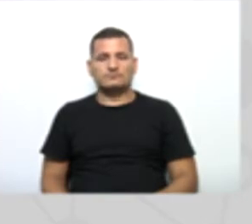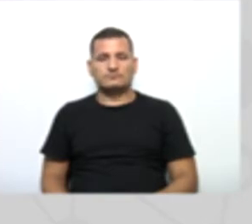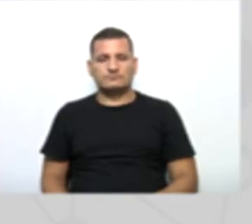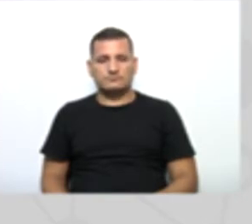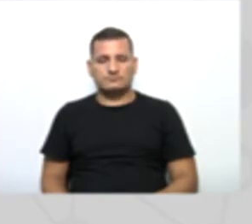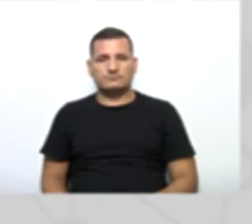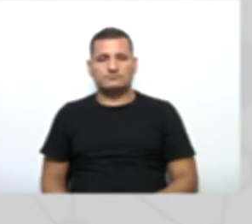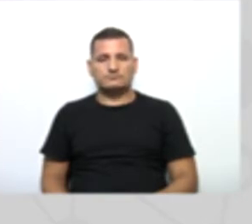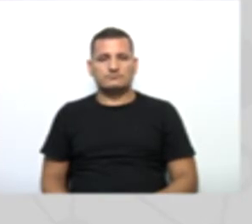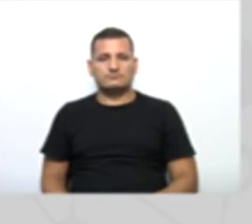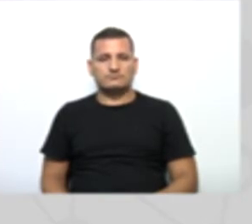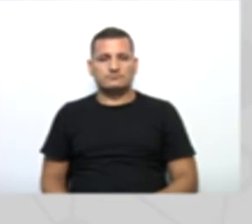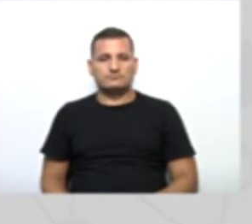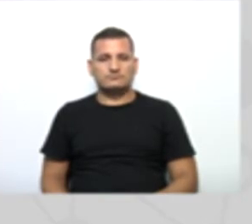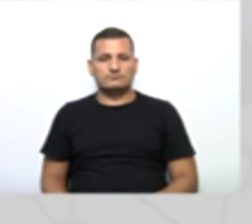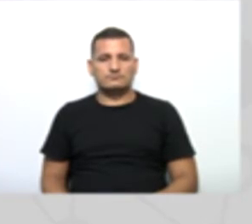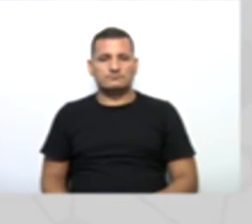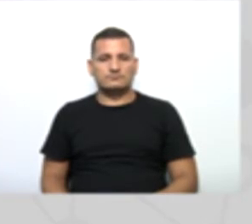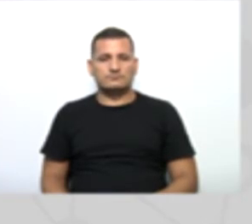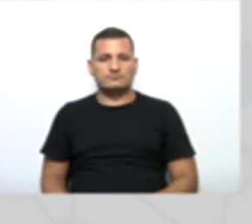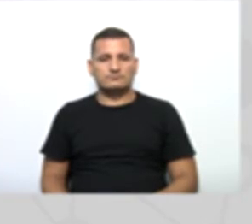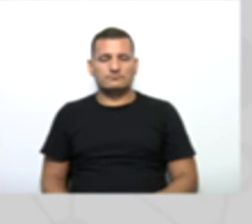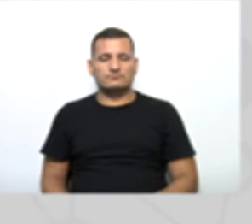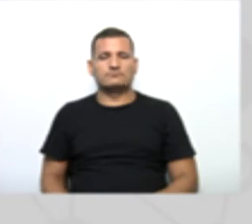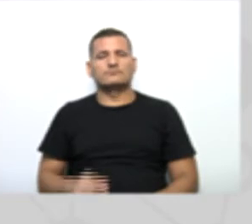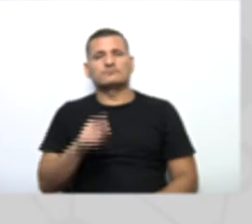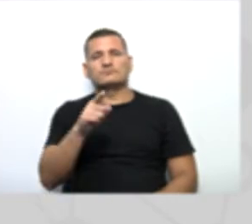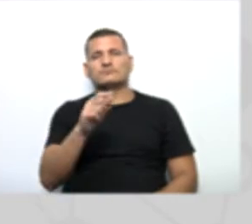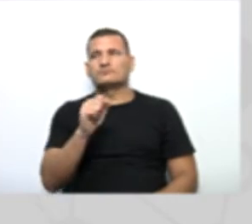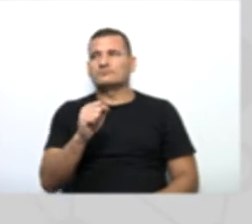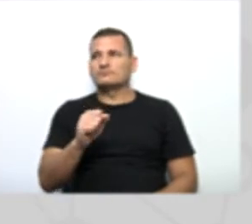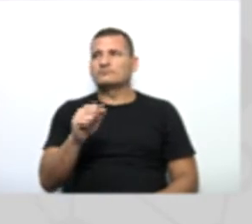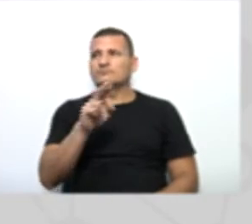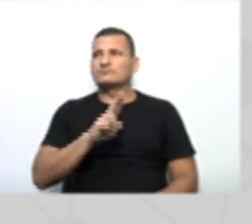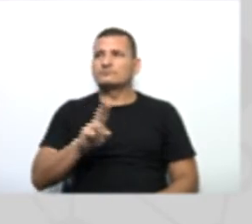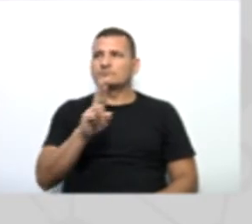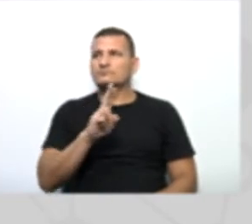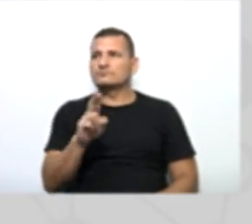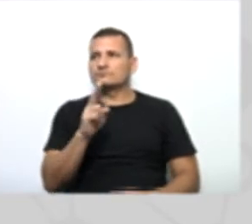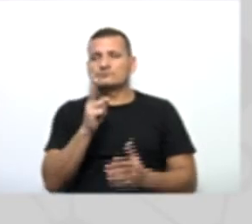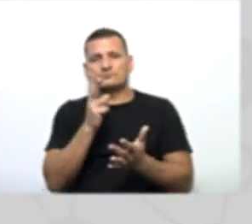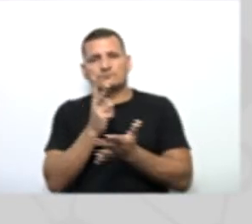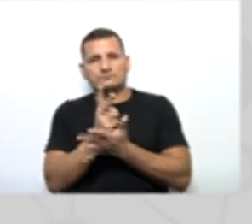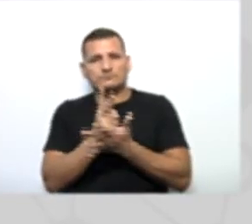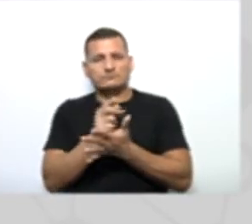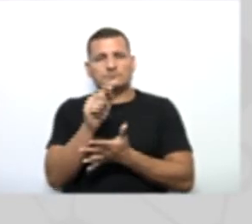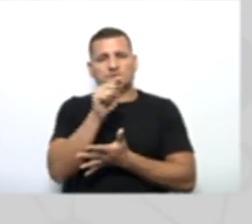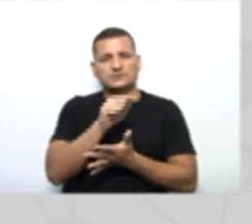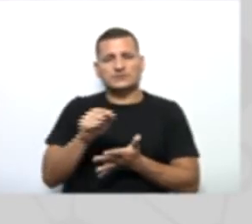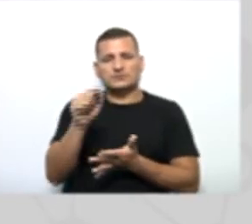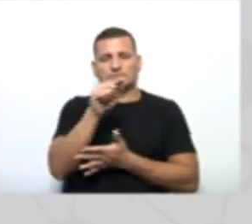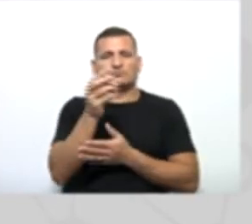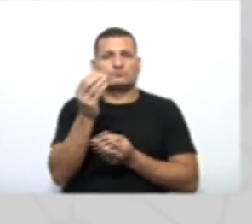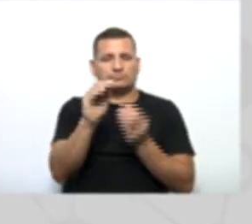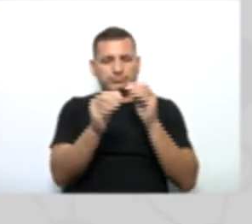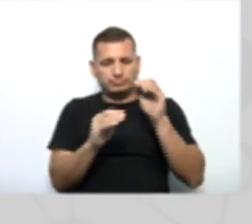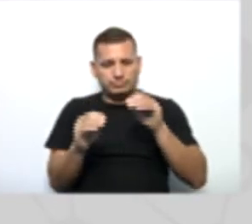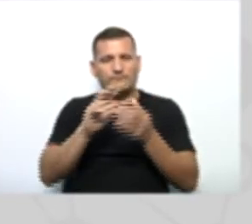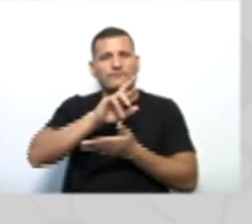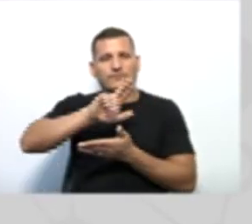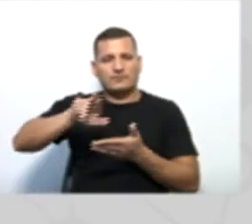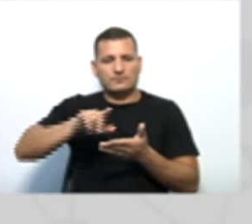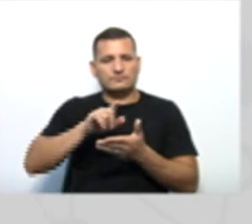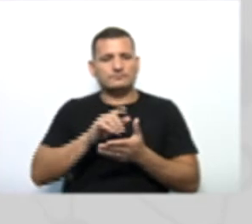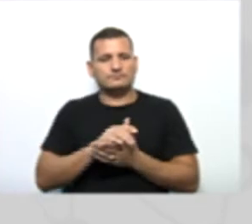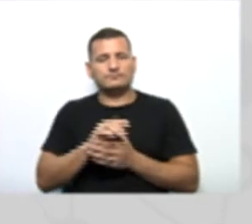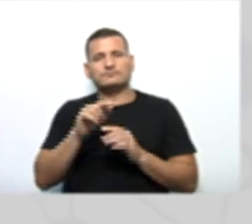à força, não é? Então tá ali. Você pode usar o mesmo círculo para colocar várias coisinhas. Mas, professor,